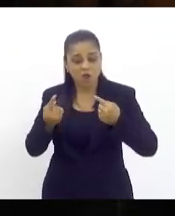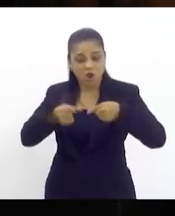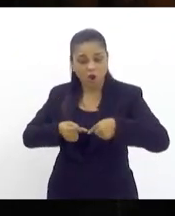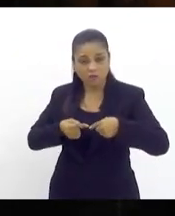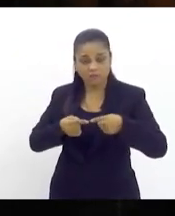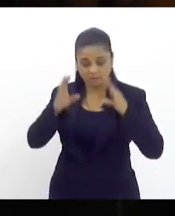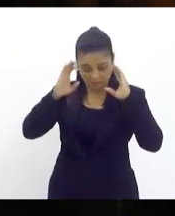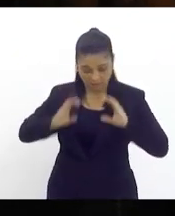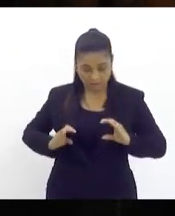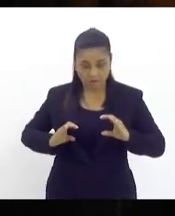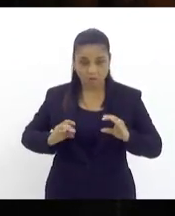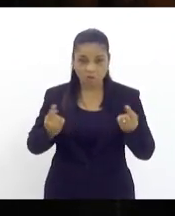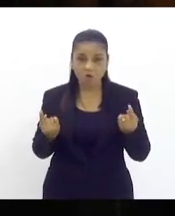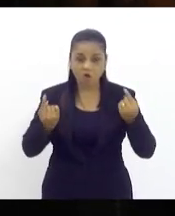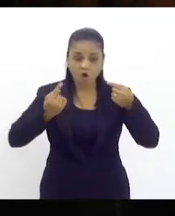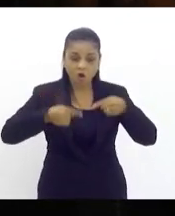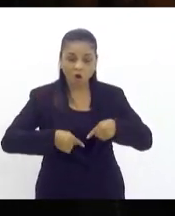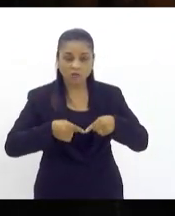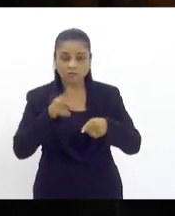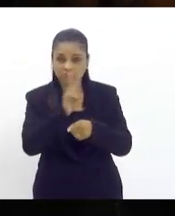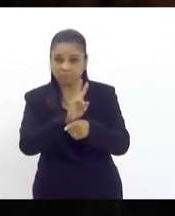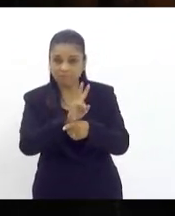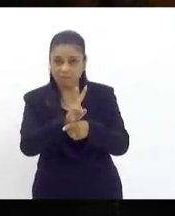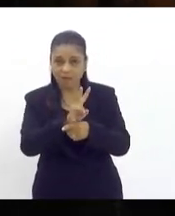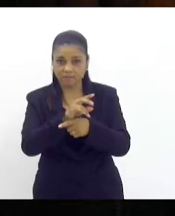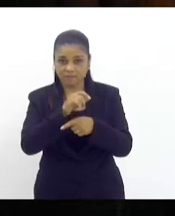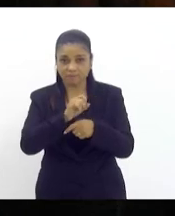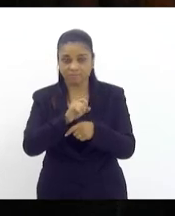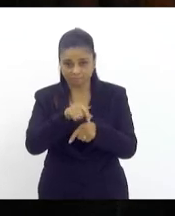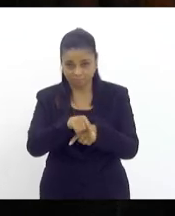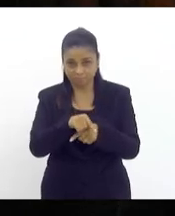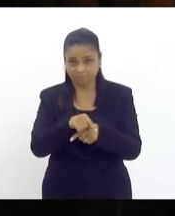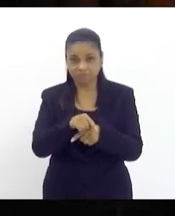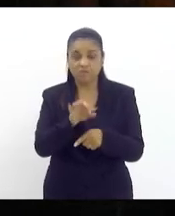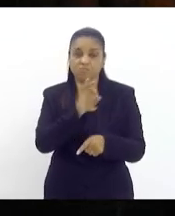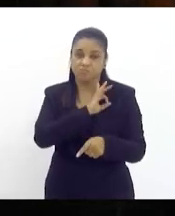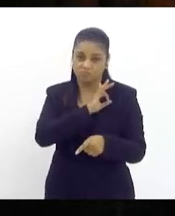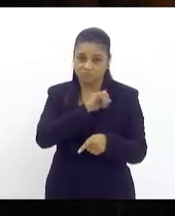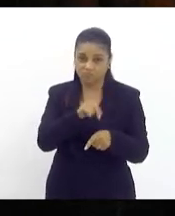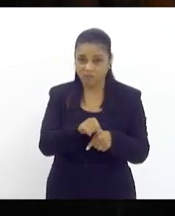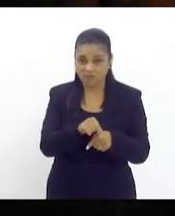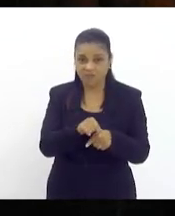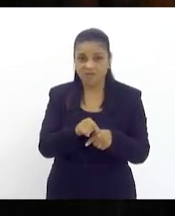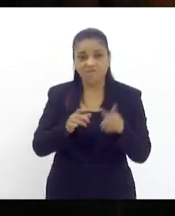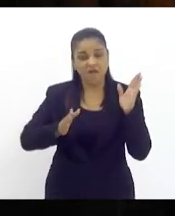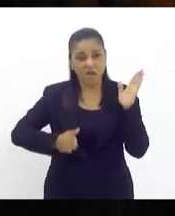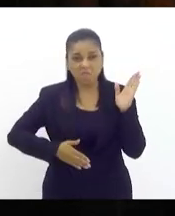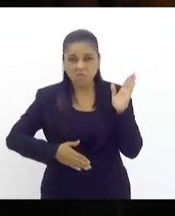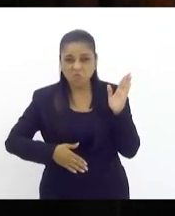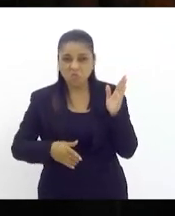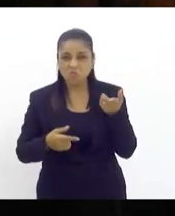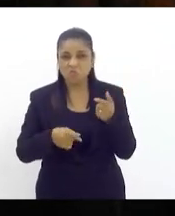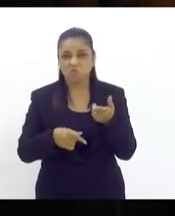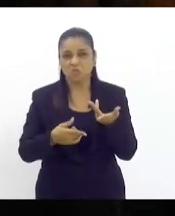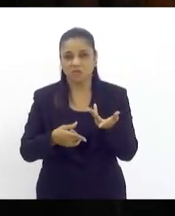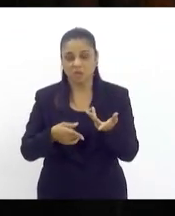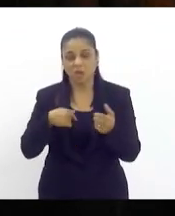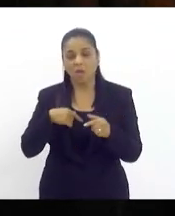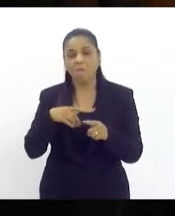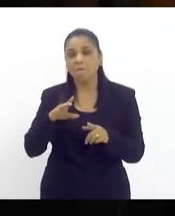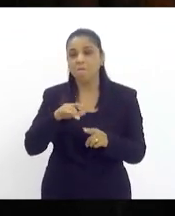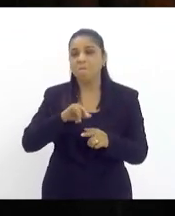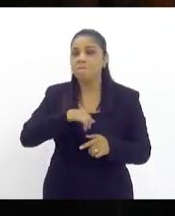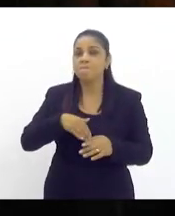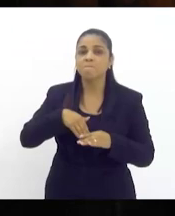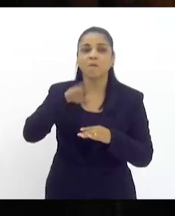do Rio de Janeiro o está achando de preguiçosos de vagabundos é também uma narrativa de dizer que o maior problema da Segurança Pública